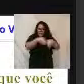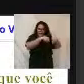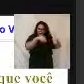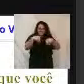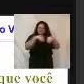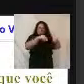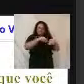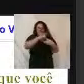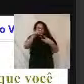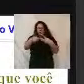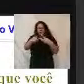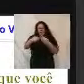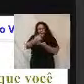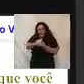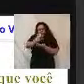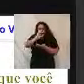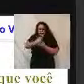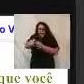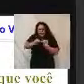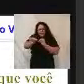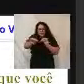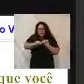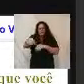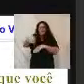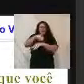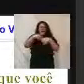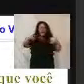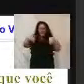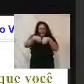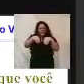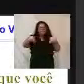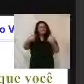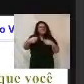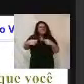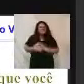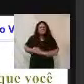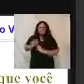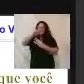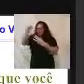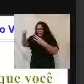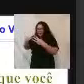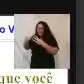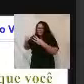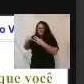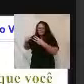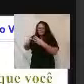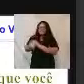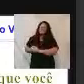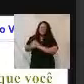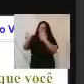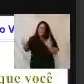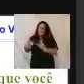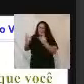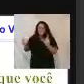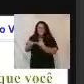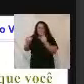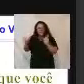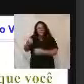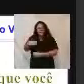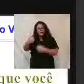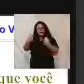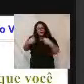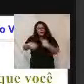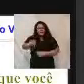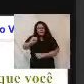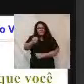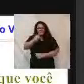precisamos de areia. E o computador, para fazer os processadores, vem o silício, tá? Que vem lá do dióxido de silício. Então, a